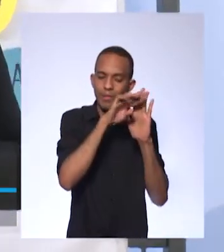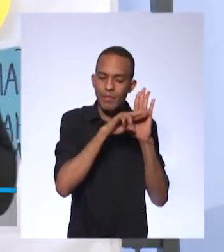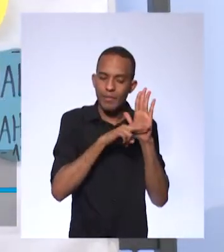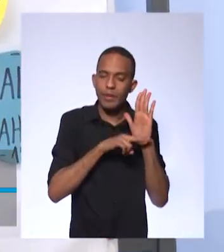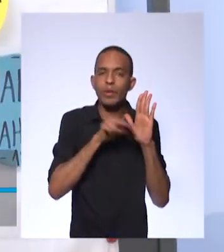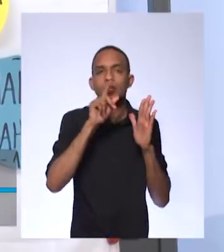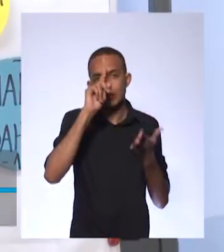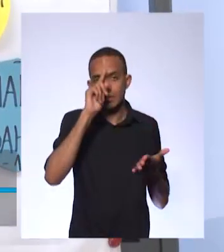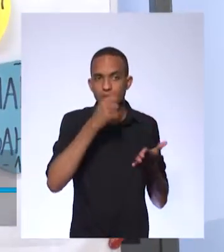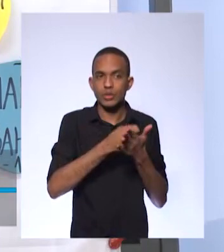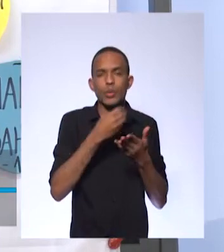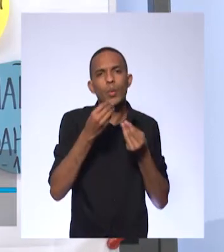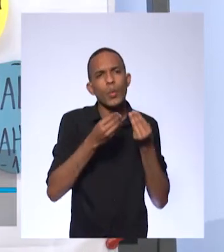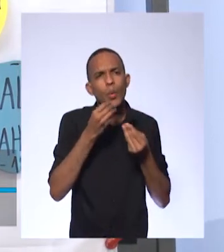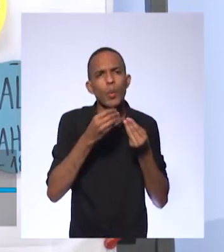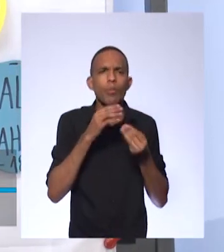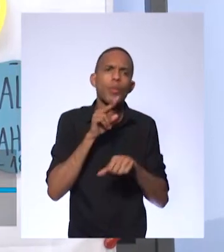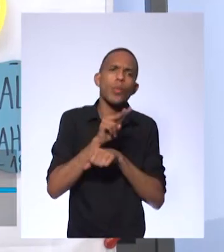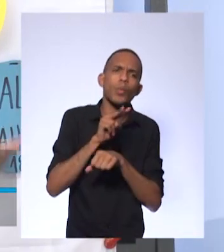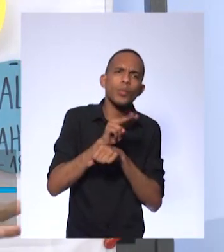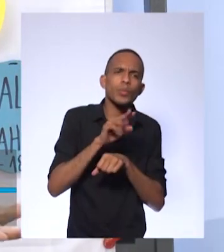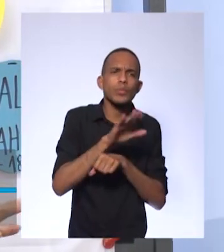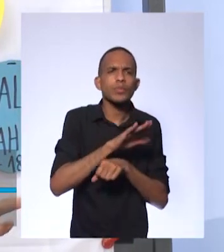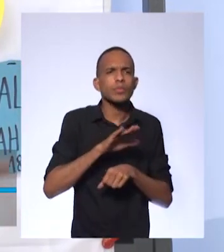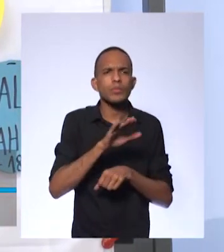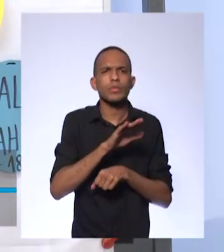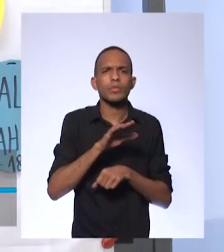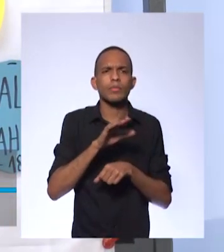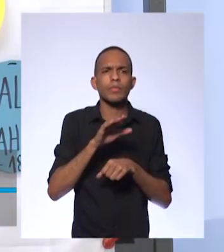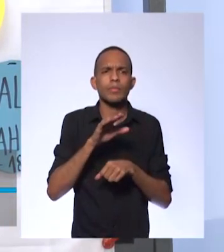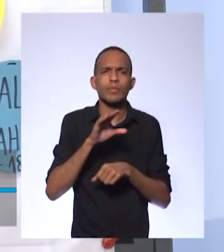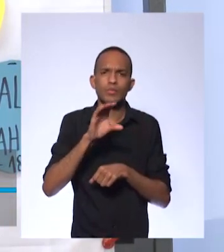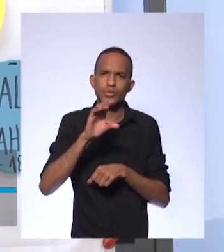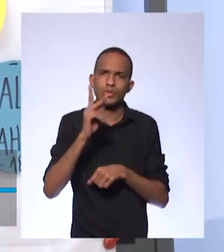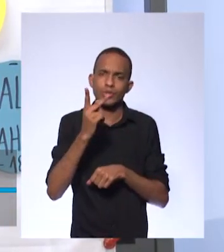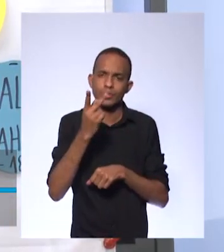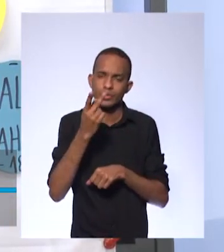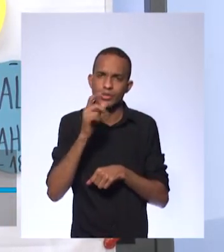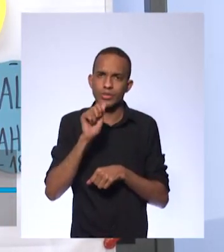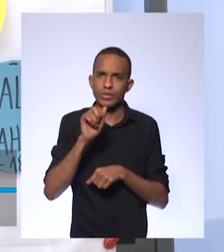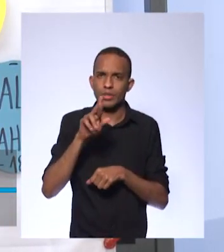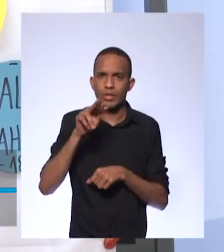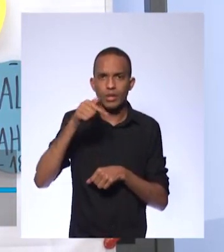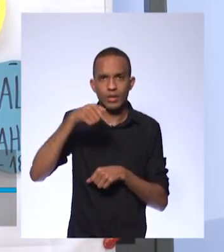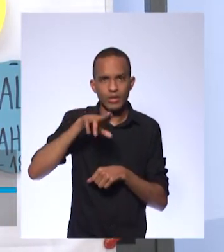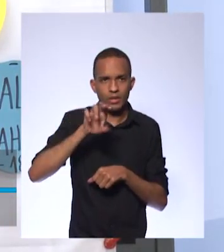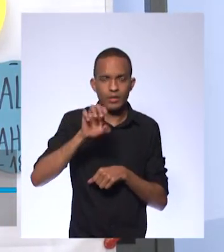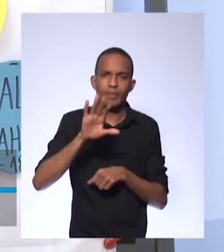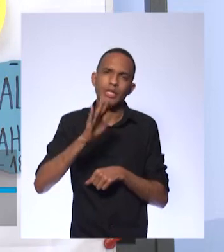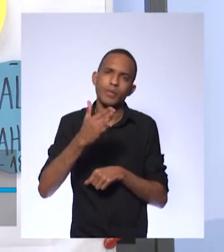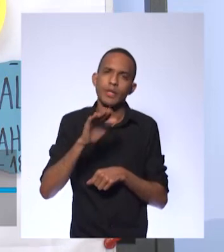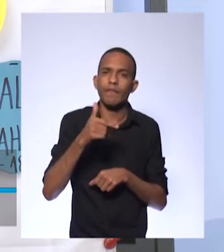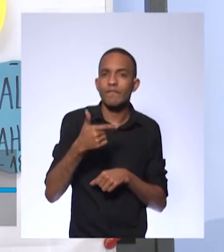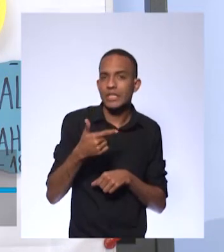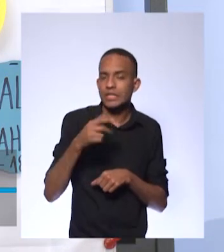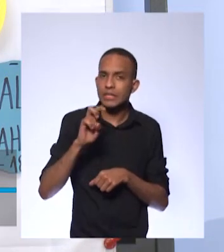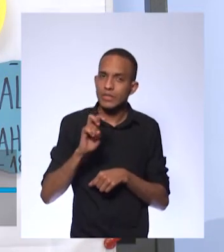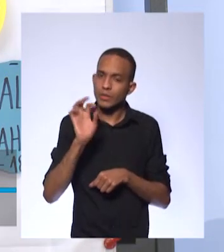estabelecido uma medida mais protecionista para o charque. Então, eles vão taxar em 25%